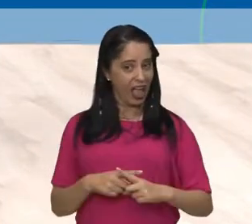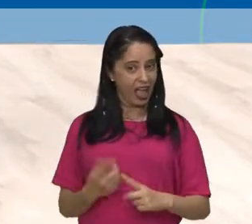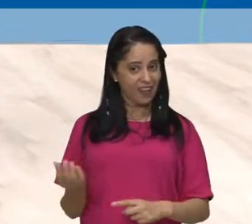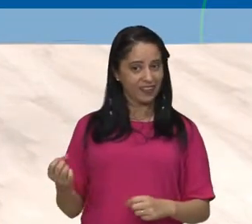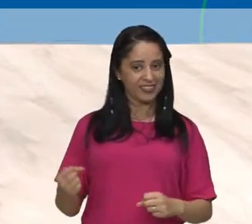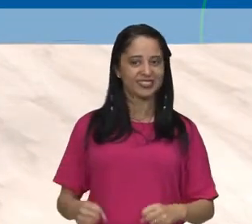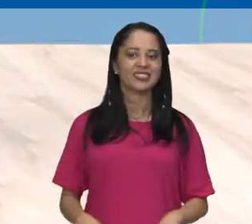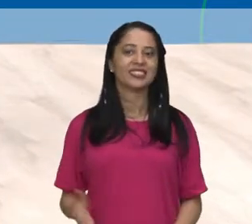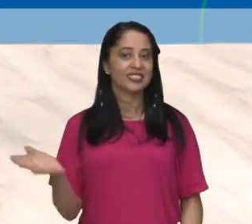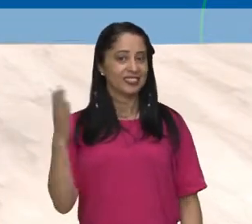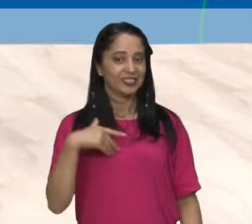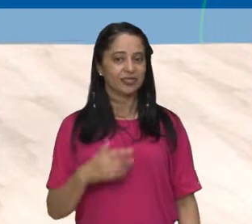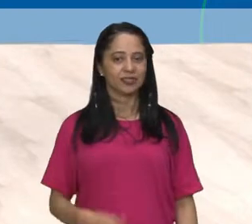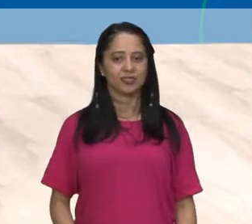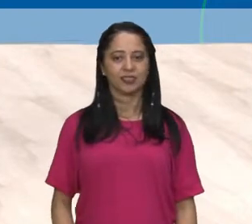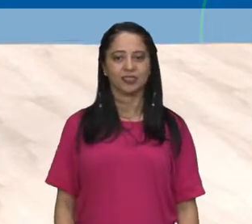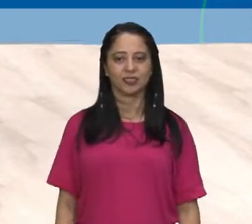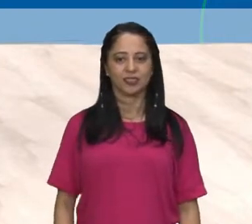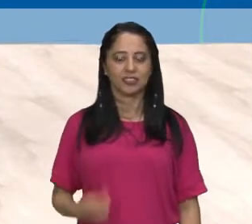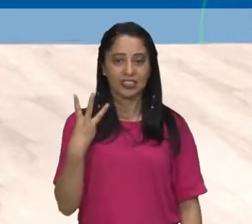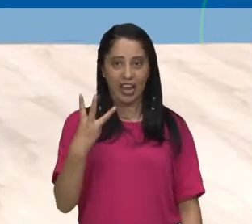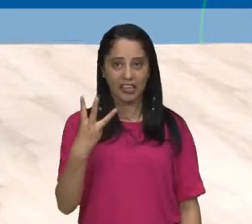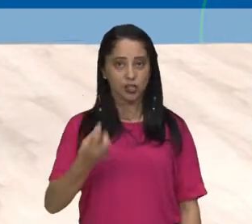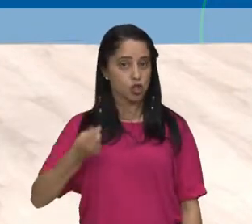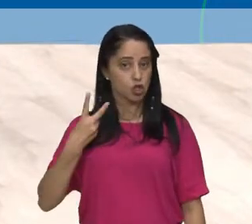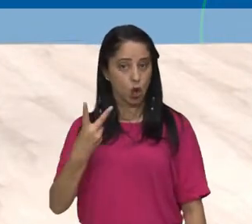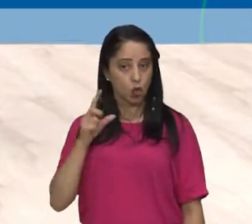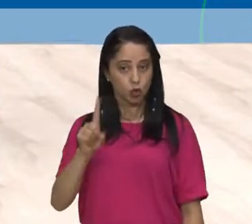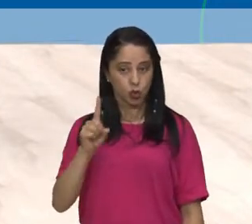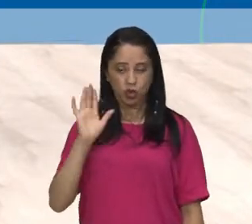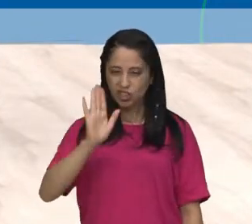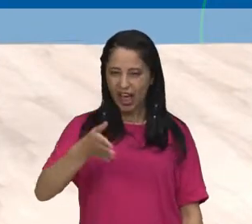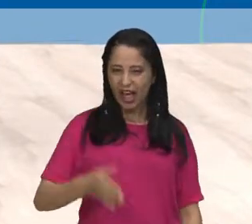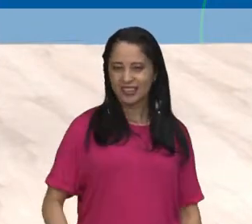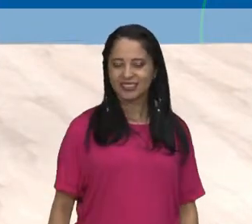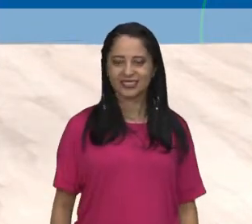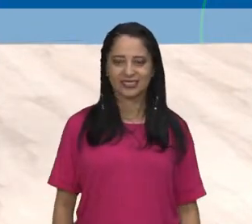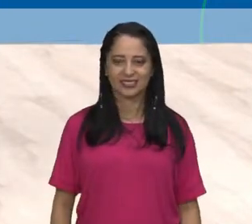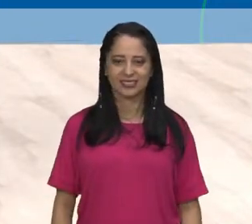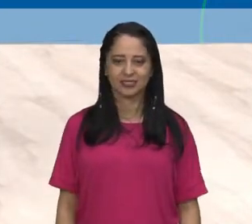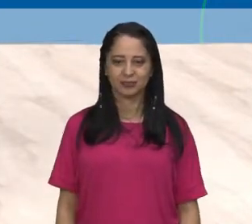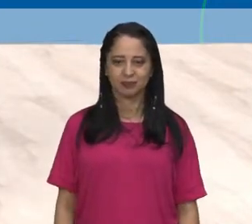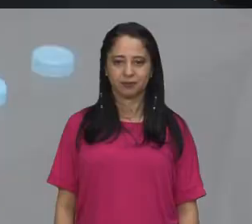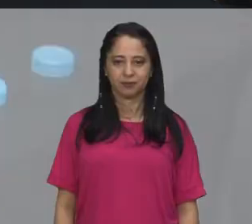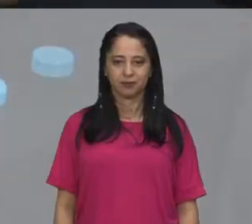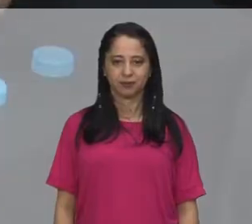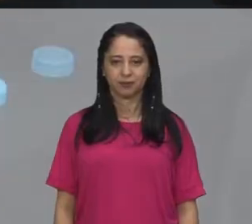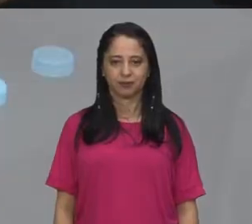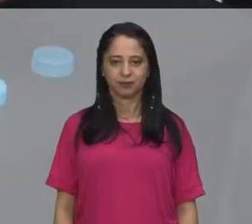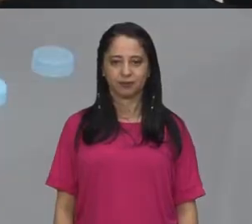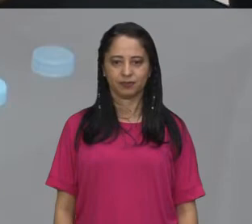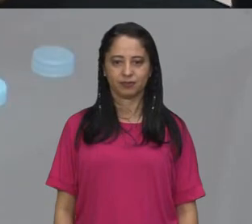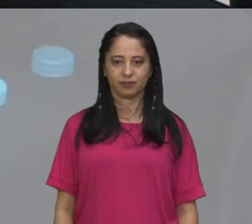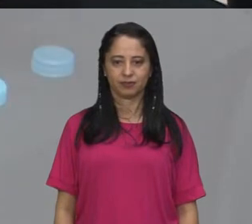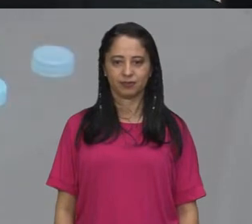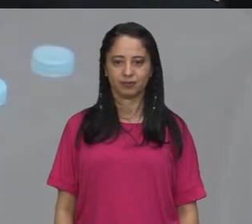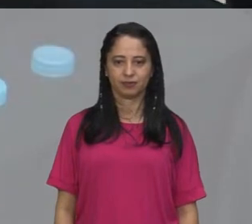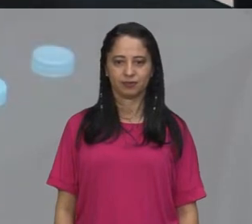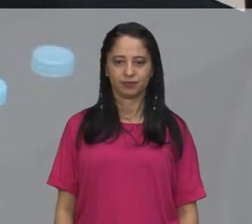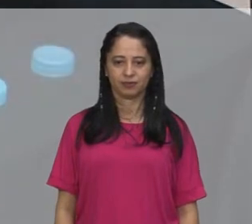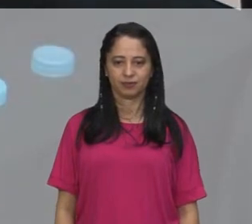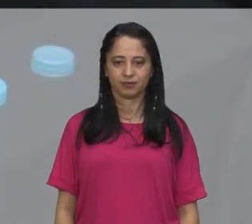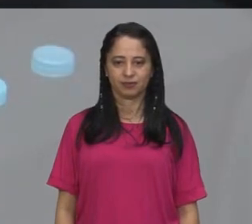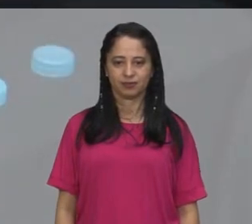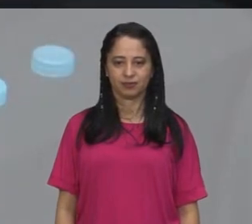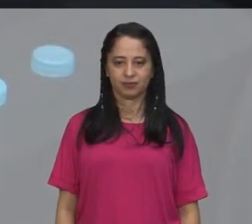Ó, prepara em 3, 2, 1. Vai, pode começar, Carol. Vai, vai, Carol. A gente vai